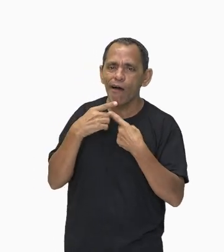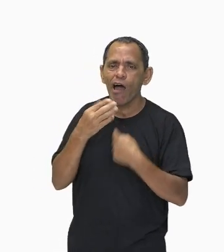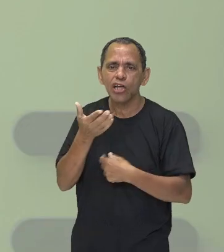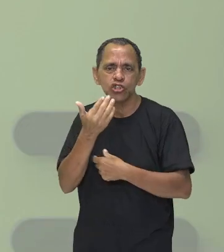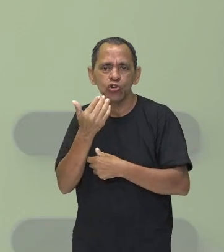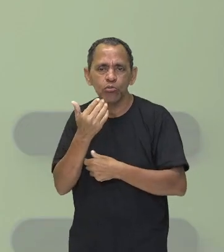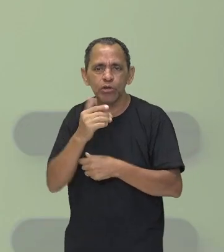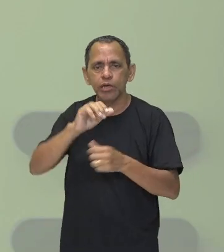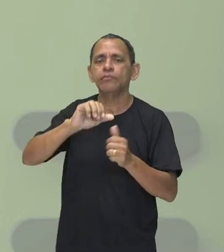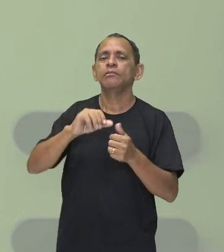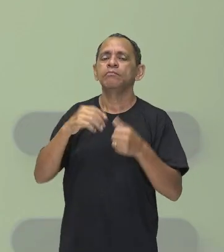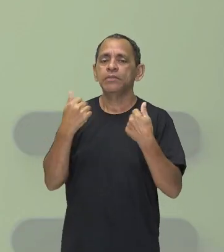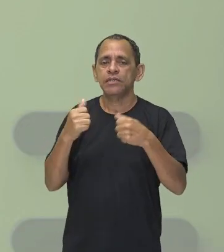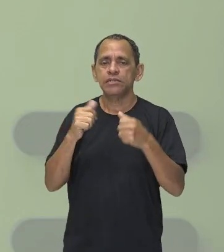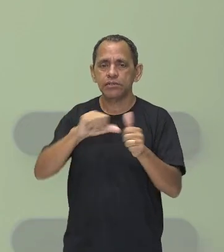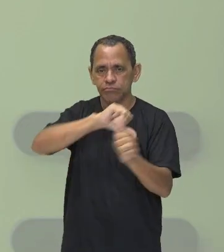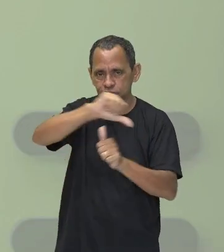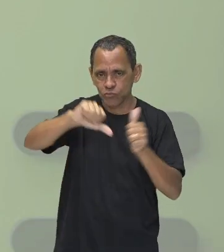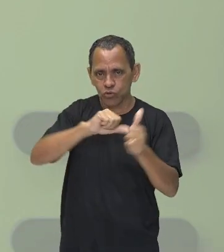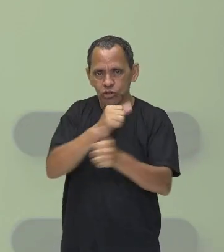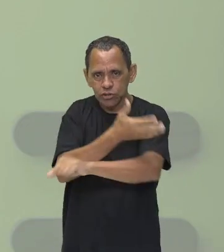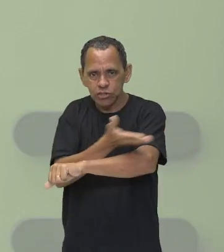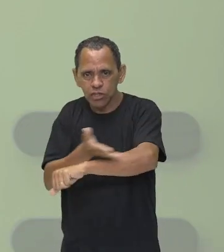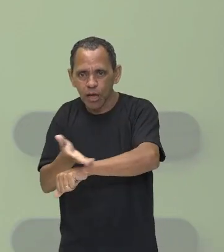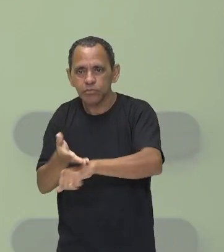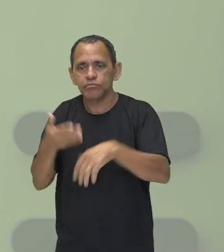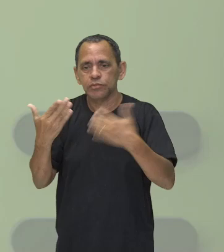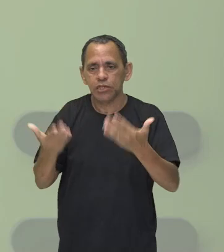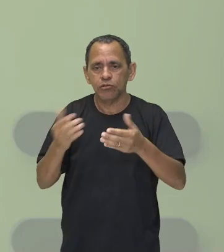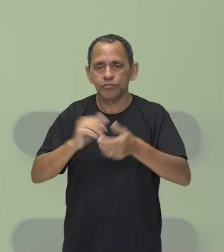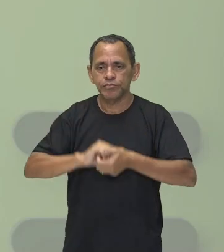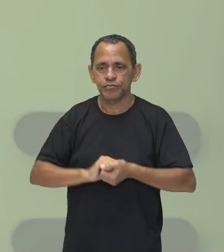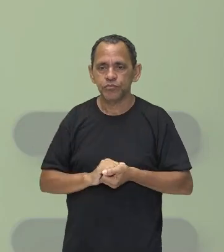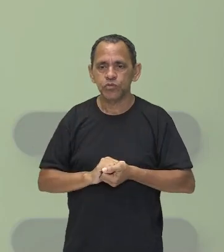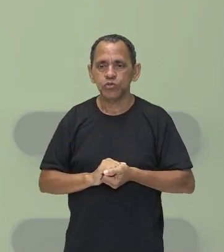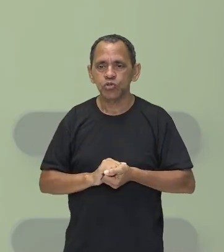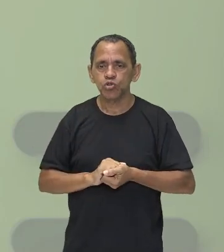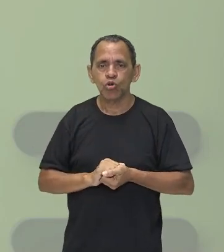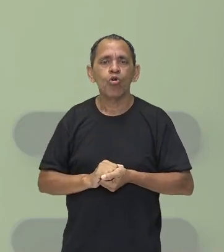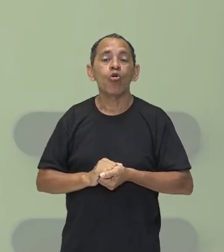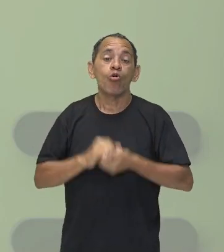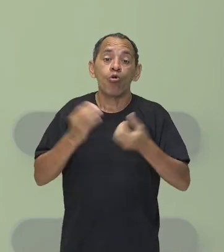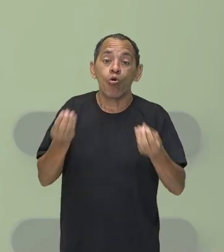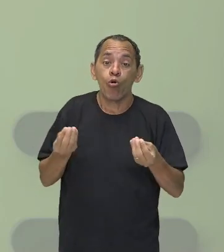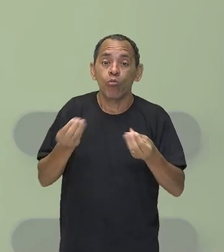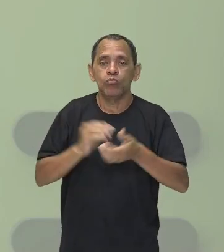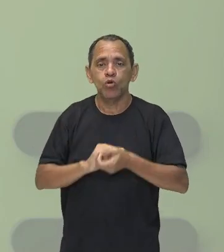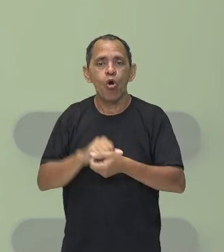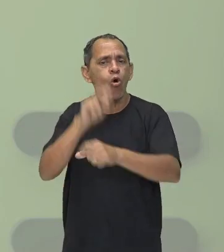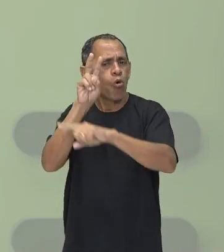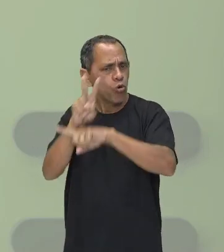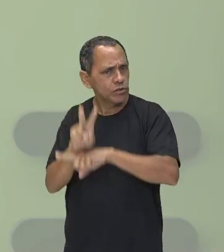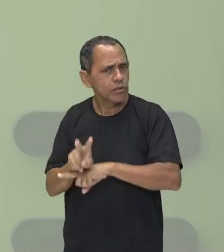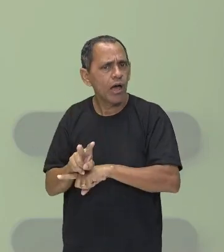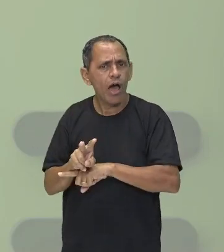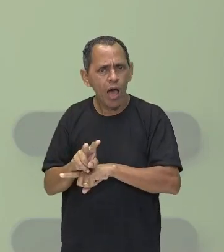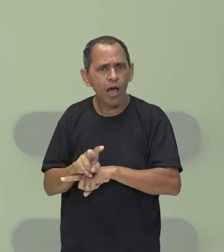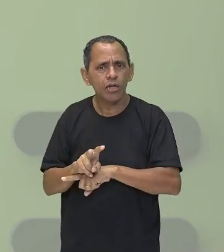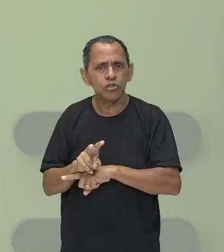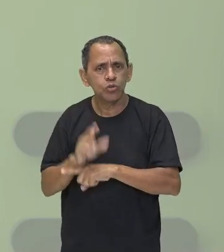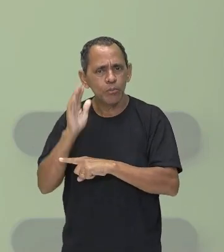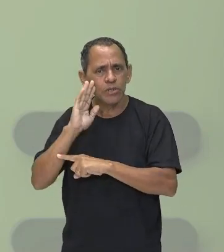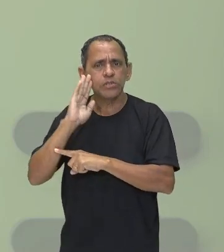de hábitos. Tá? Então, a prevenção é fundamental para evitar essas doenças